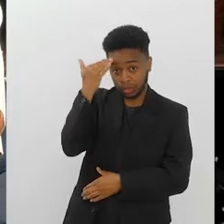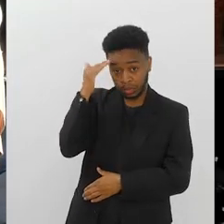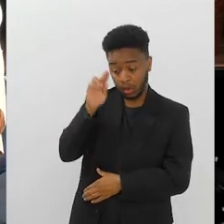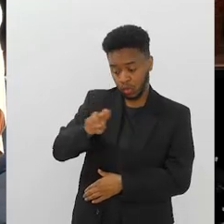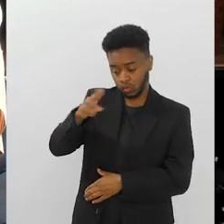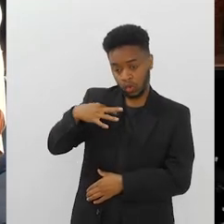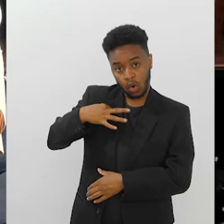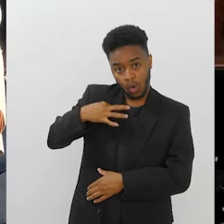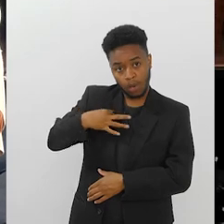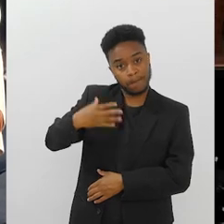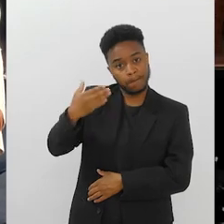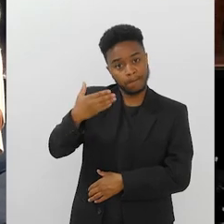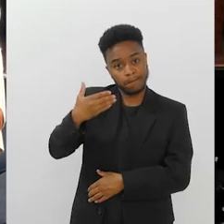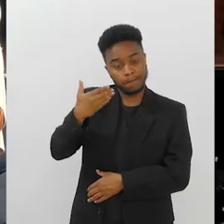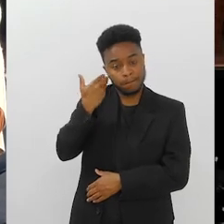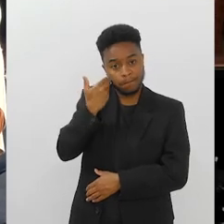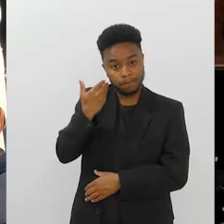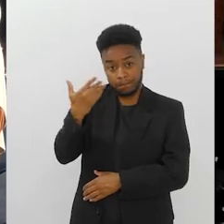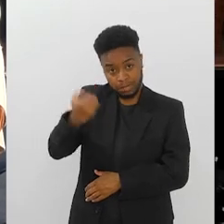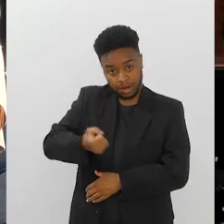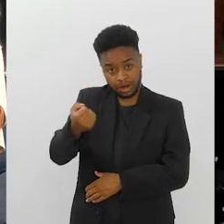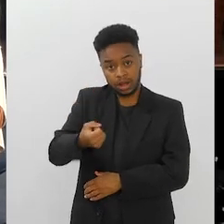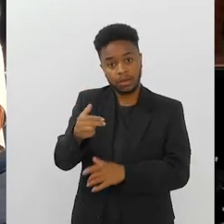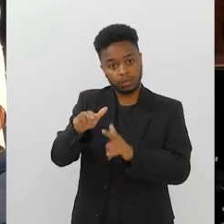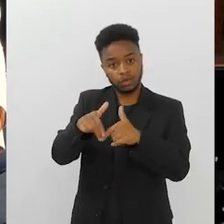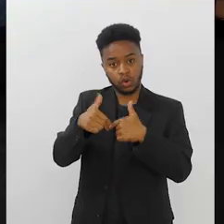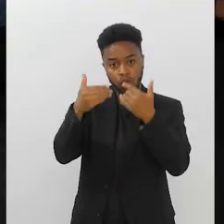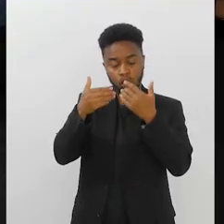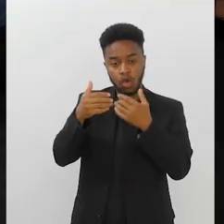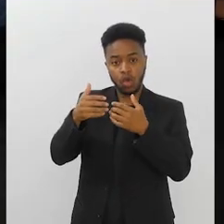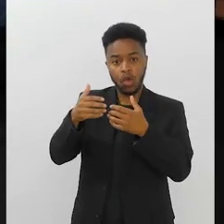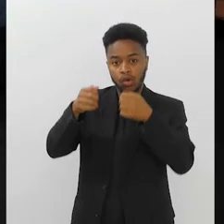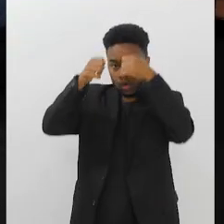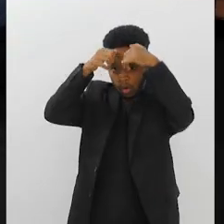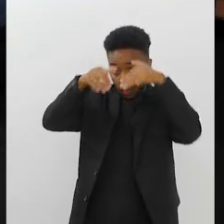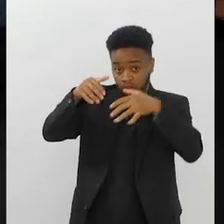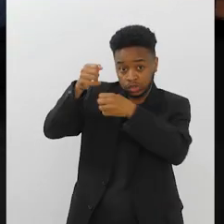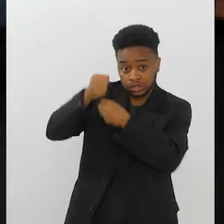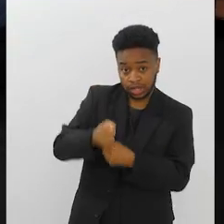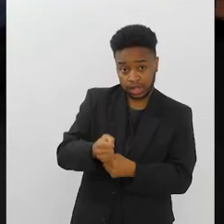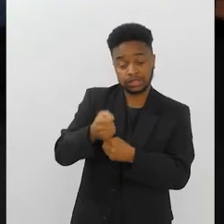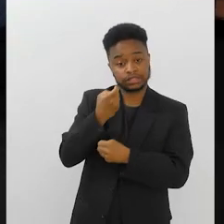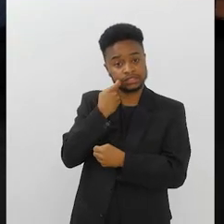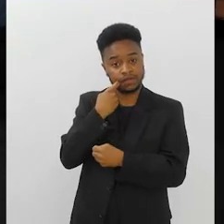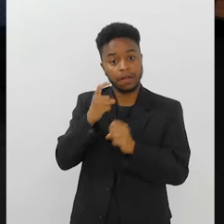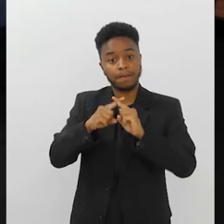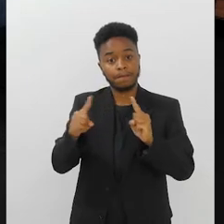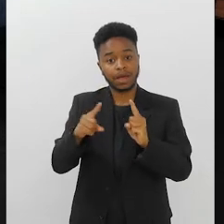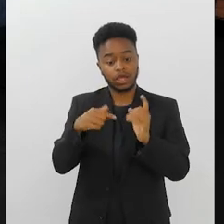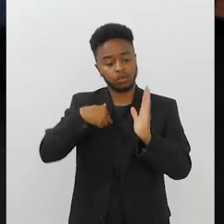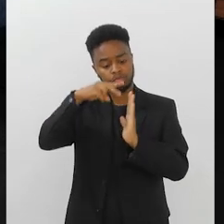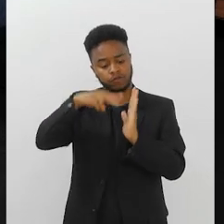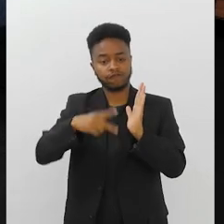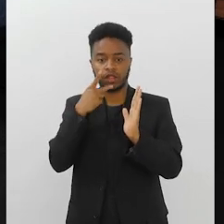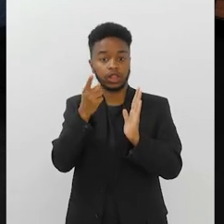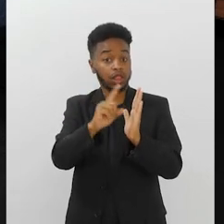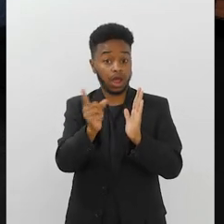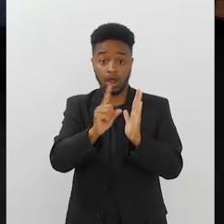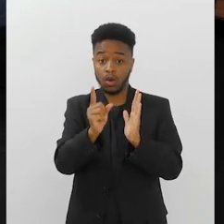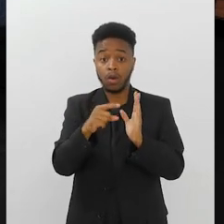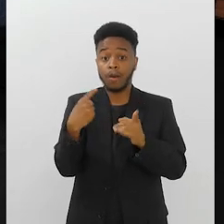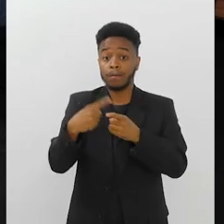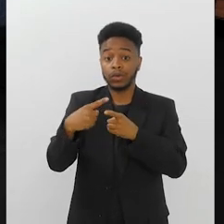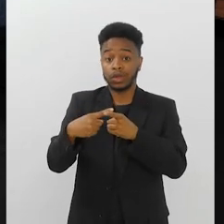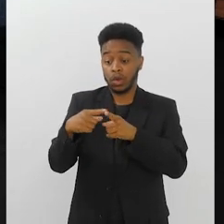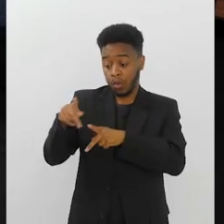usam branco por Oxalá Na sexta-feira Ah sim e aí ali vem dizendo que não